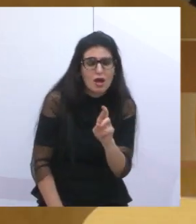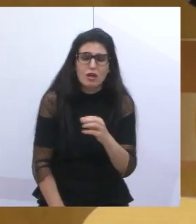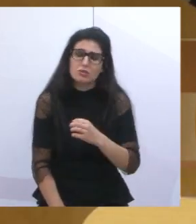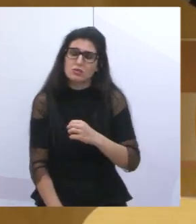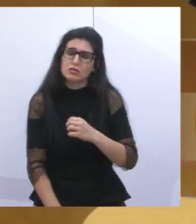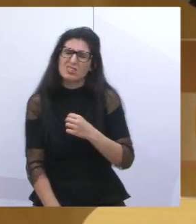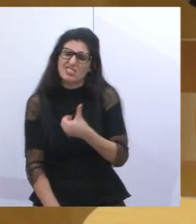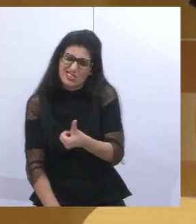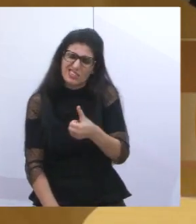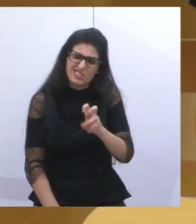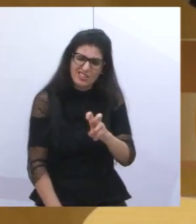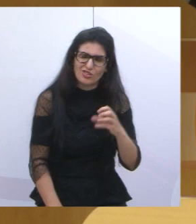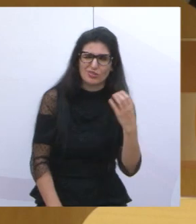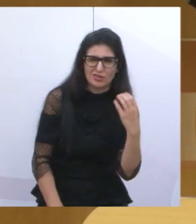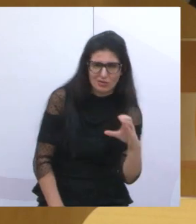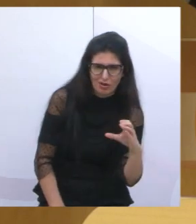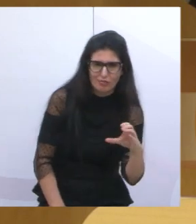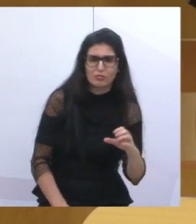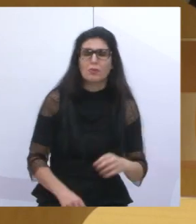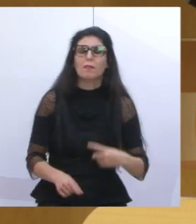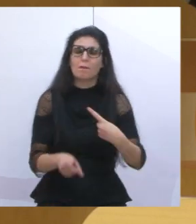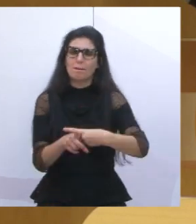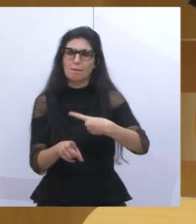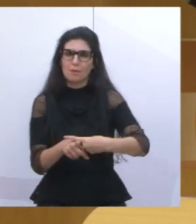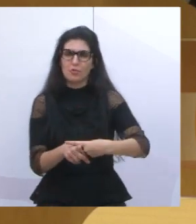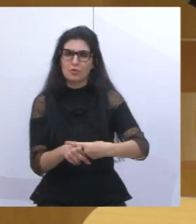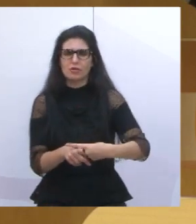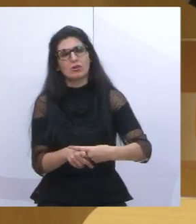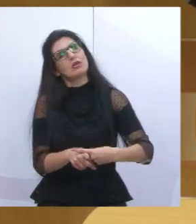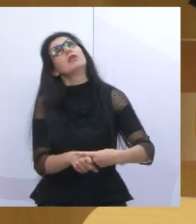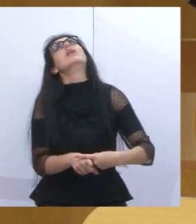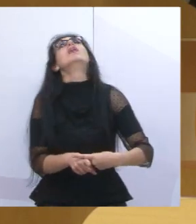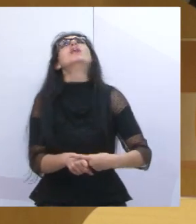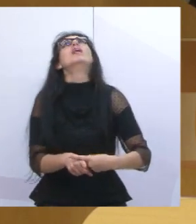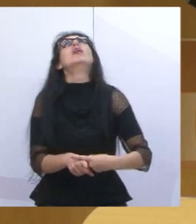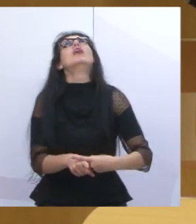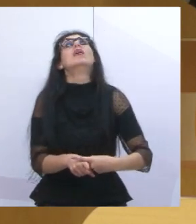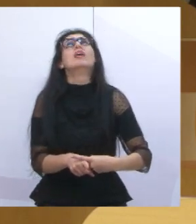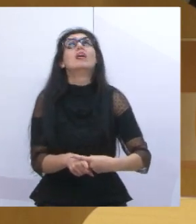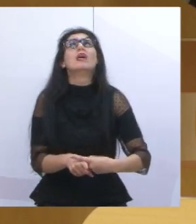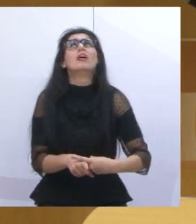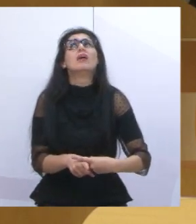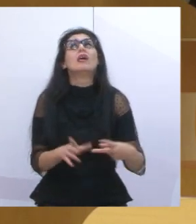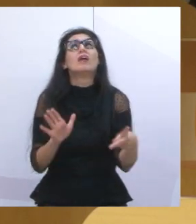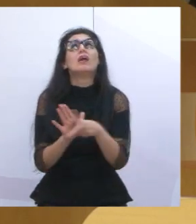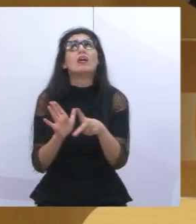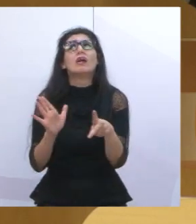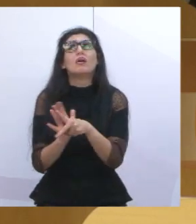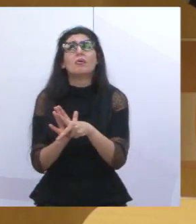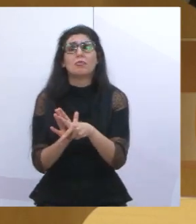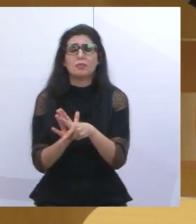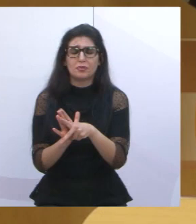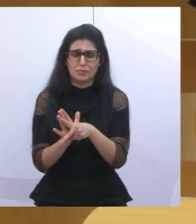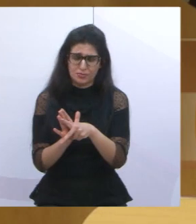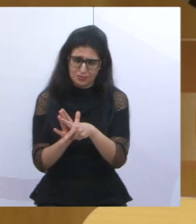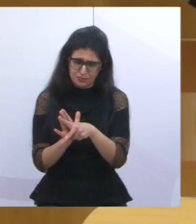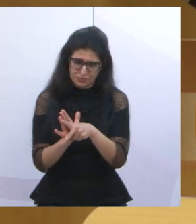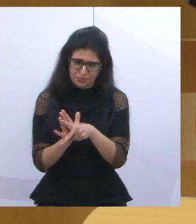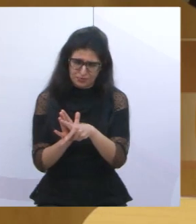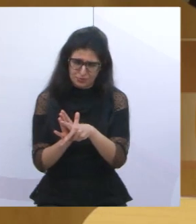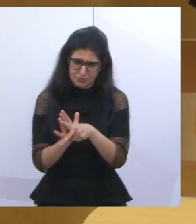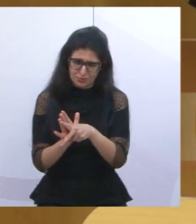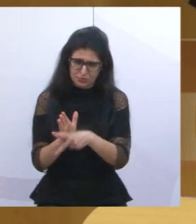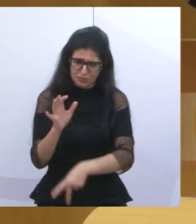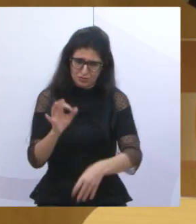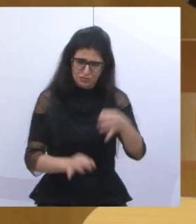1.006,65. Isso se deve porque o valor despendido do poder público para apresentar e